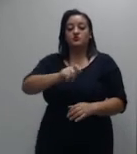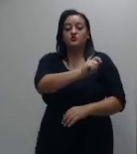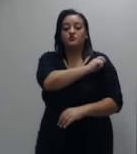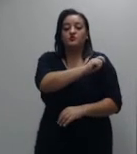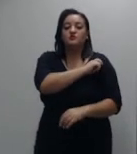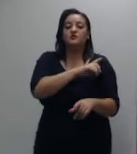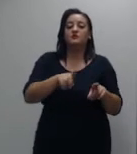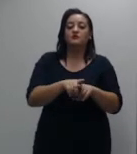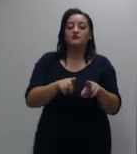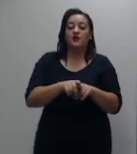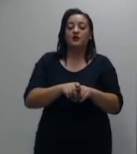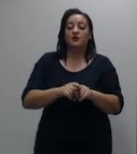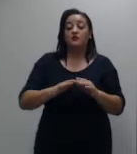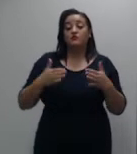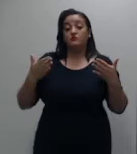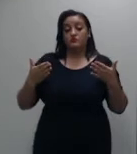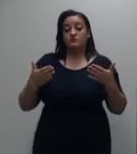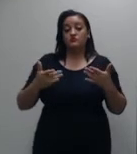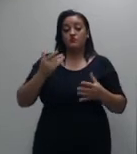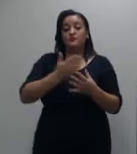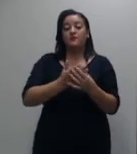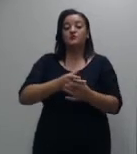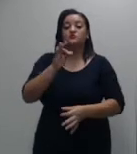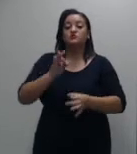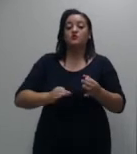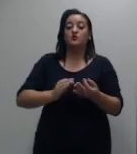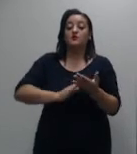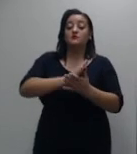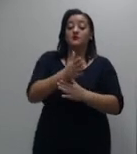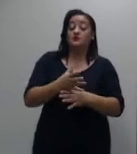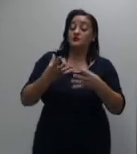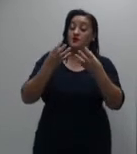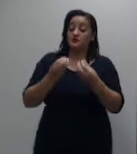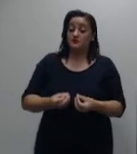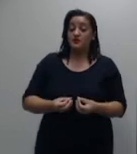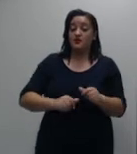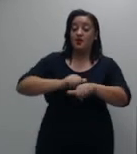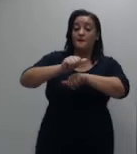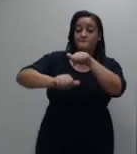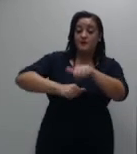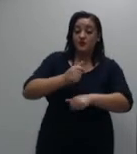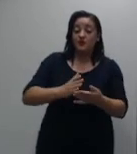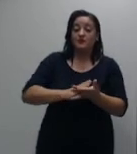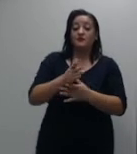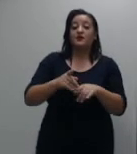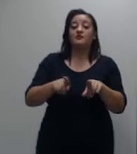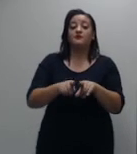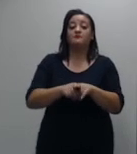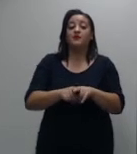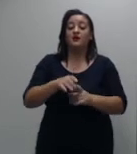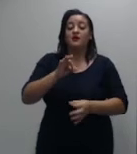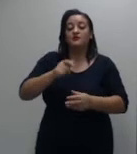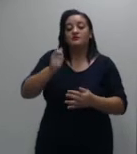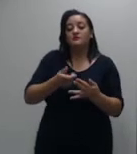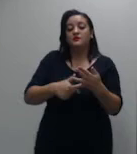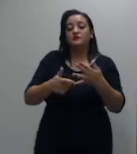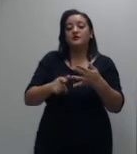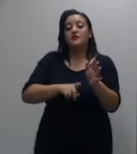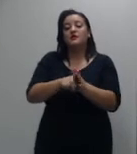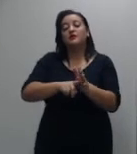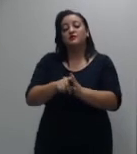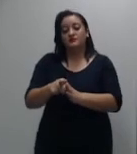Janeiro onde a ação foi julgada parcialmente procedente alterado em parte a sentença de primeiro grau e a questão ainda tá